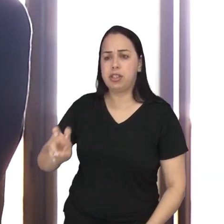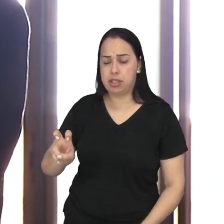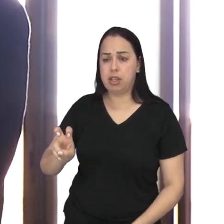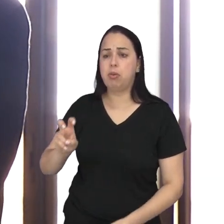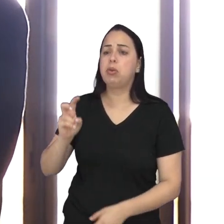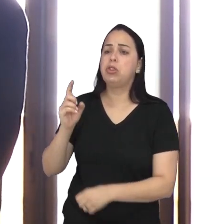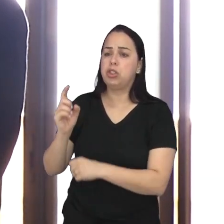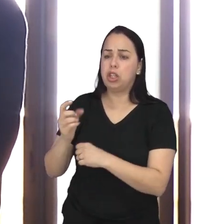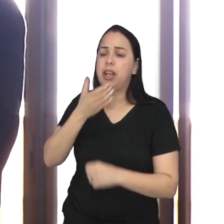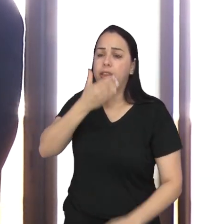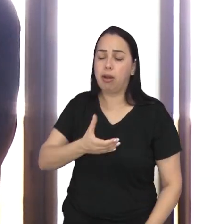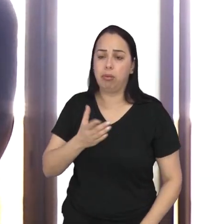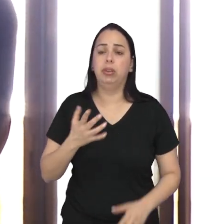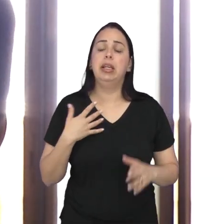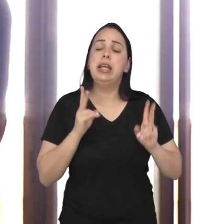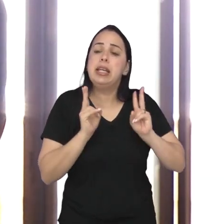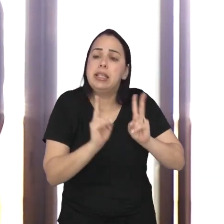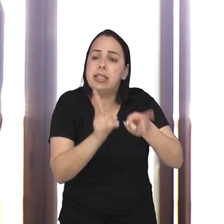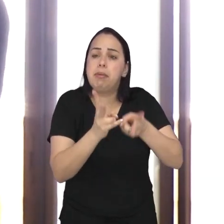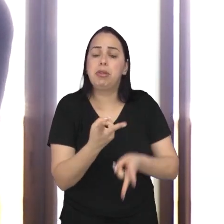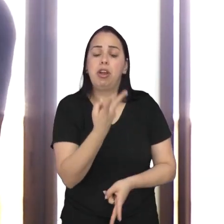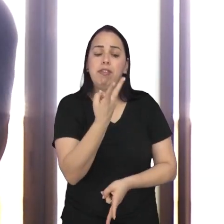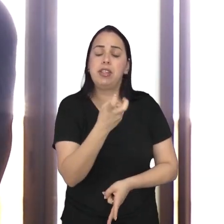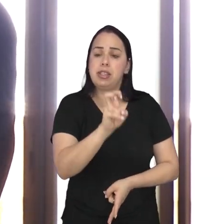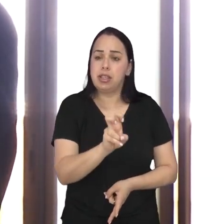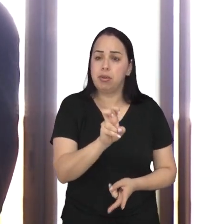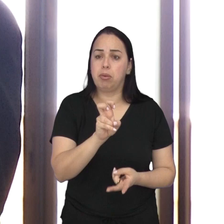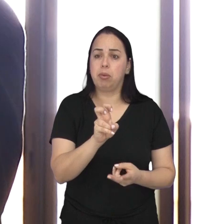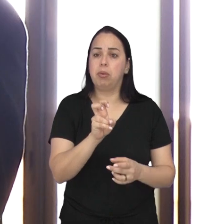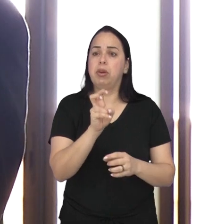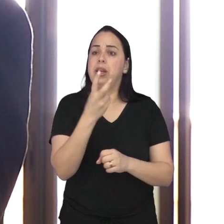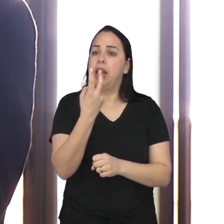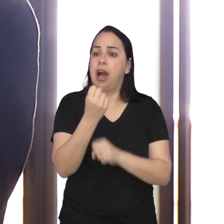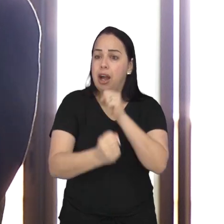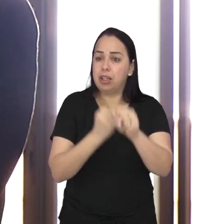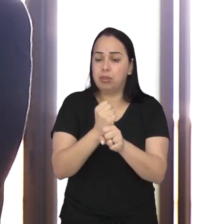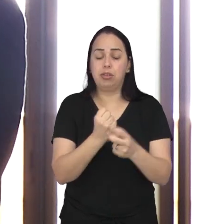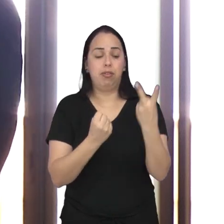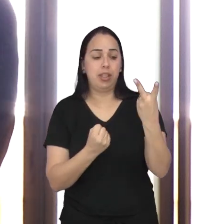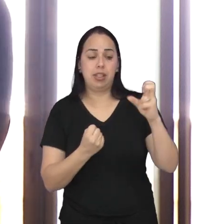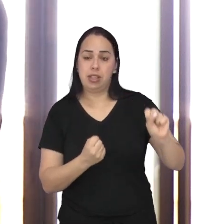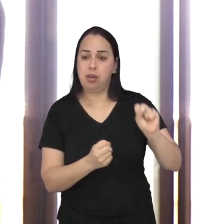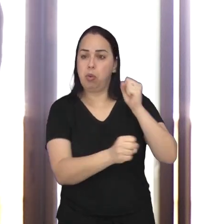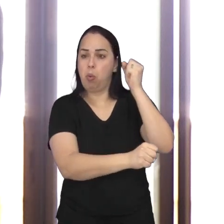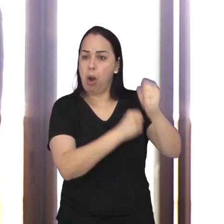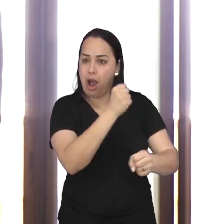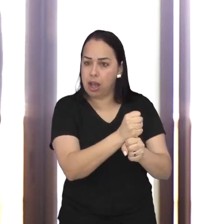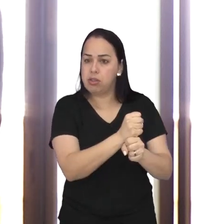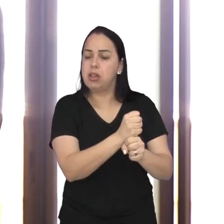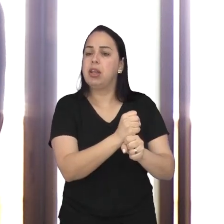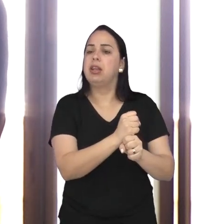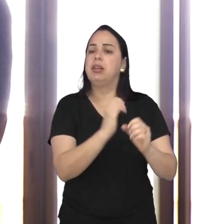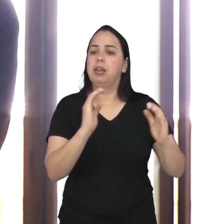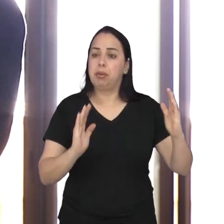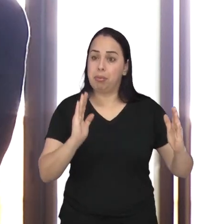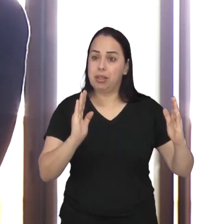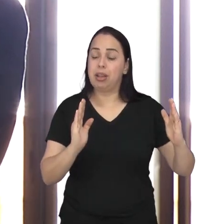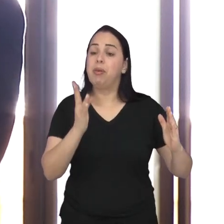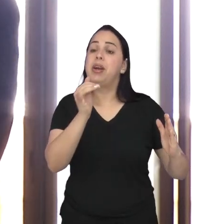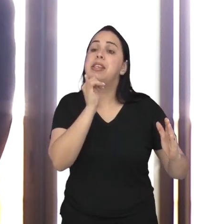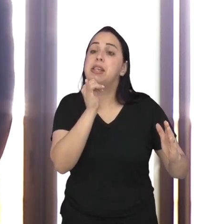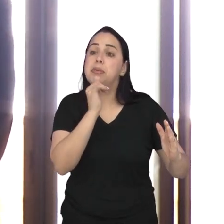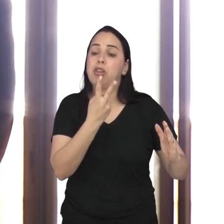o jubileu de Jesus, ou seja, o jubileu do nascimento de Jesus. A cada 25 anos a igreja tem um jubileu. Então,